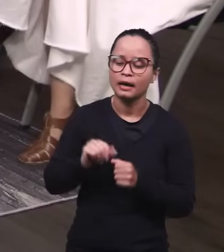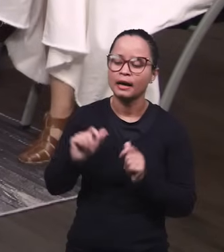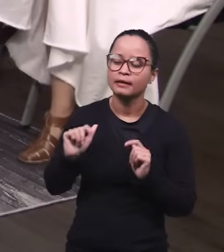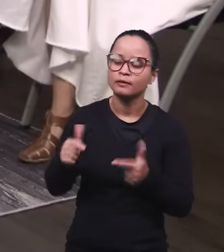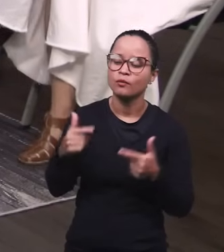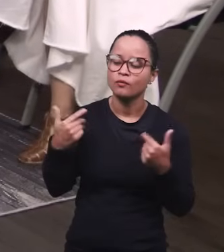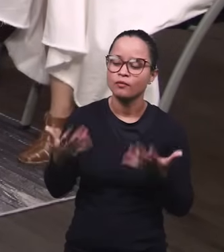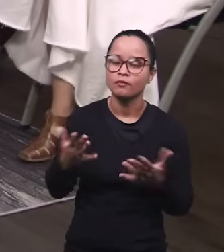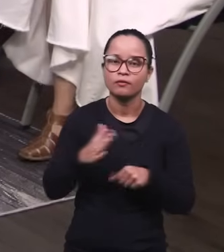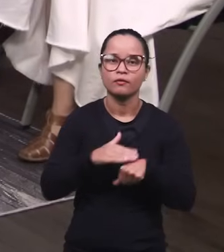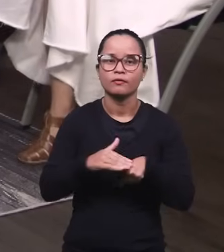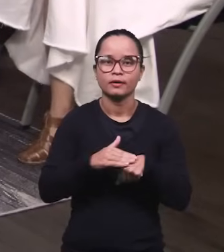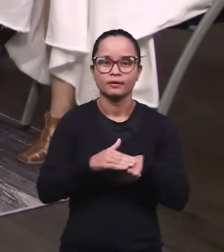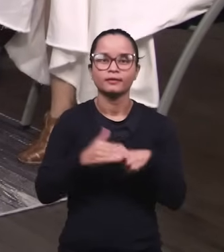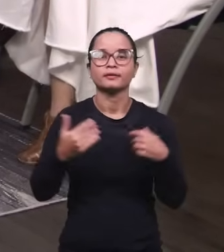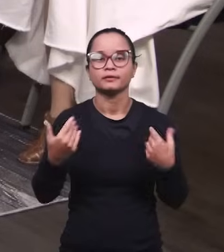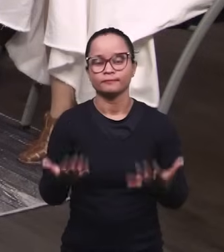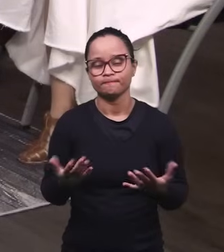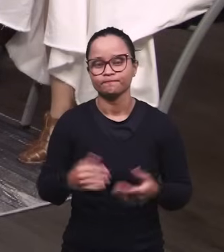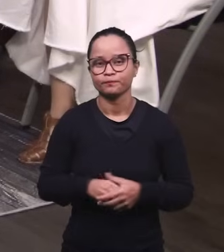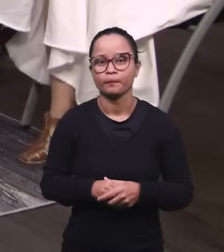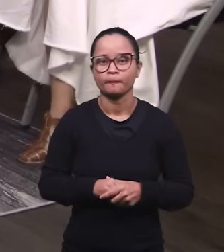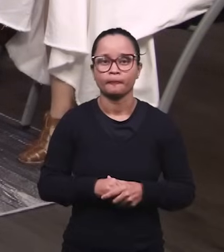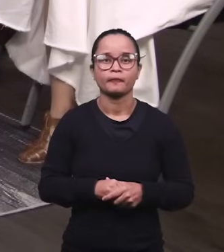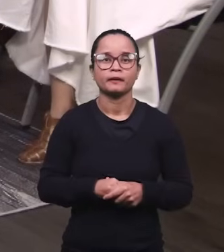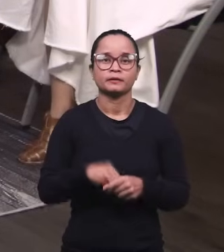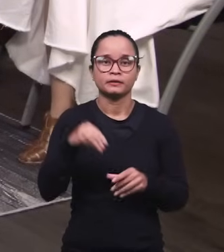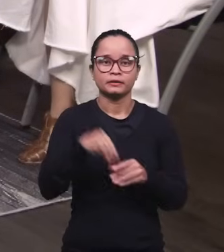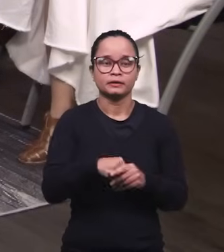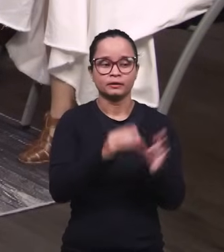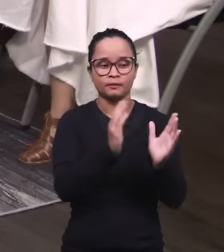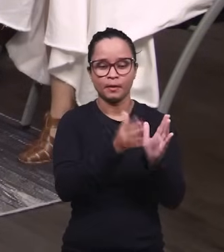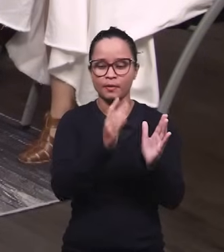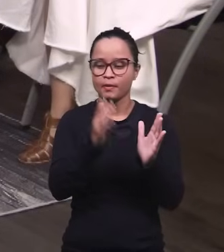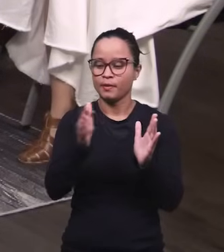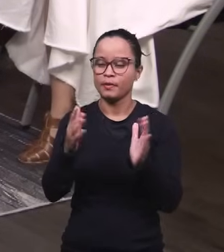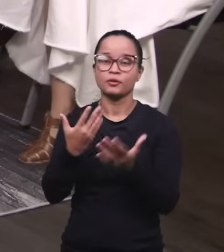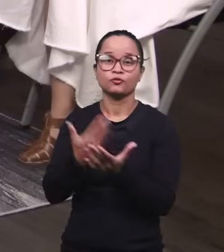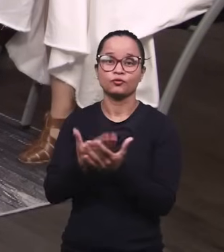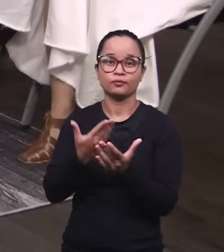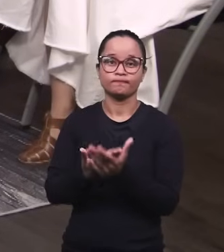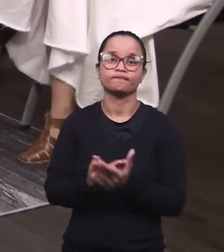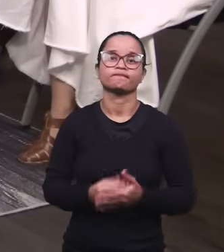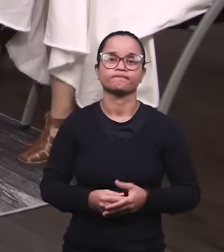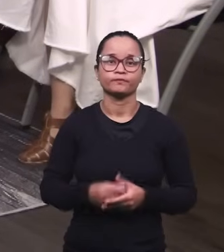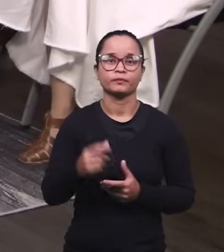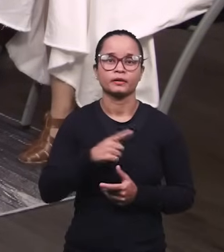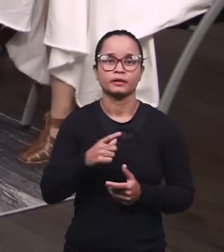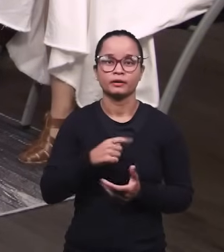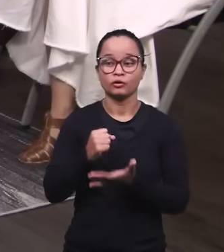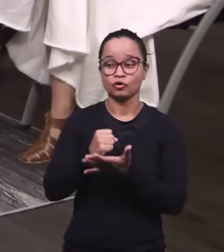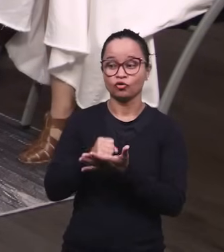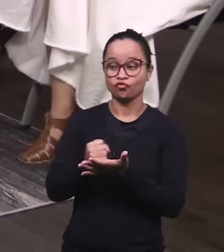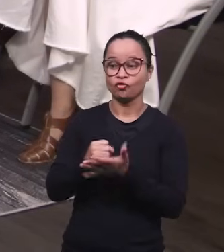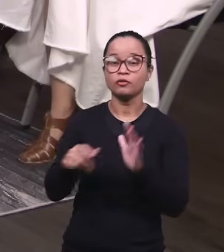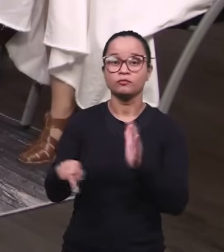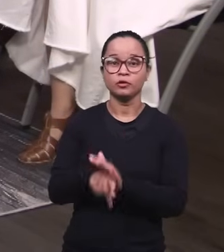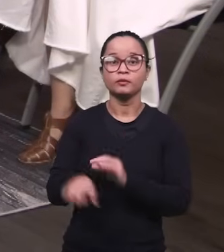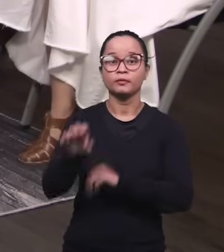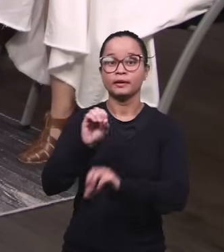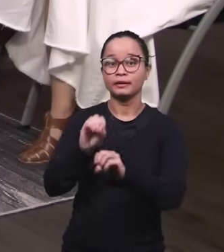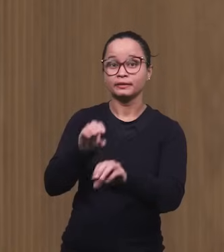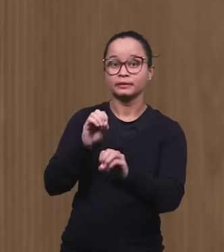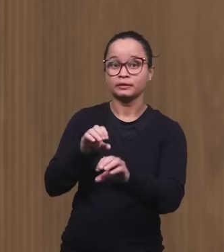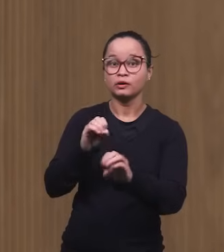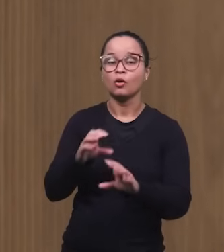né? E determina ali, conversa. Até dentro dessa rotina de estudos mesmo, existem jogos